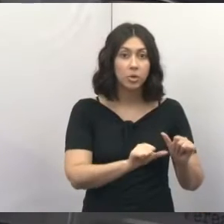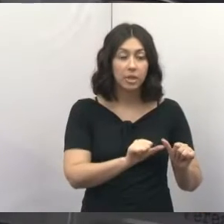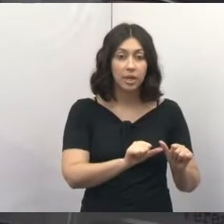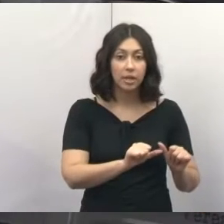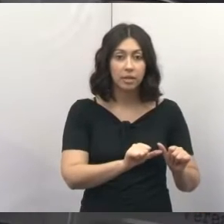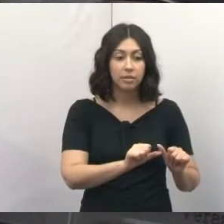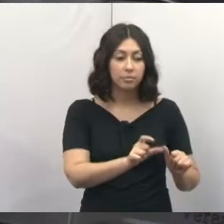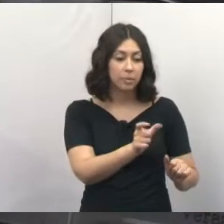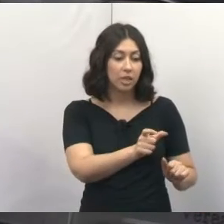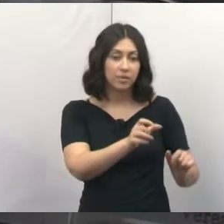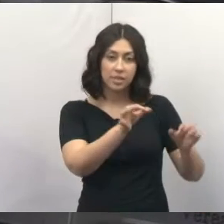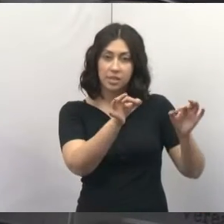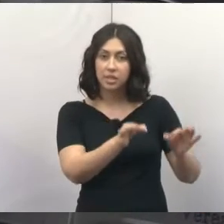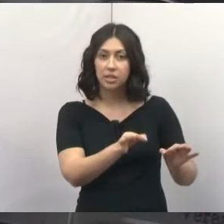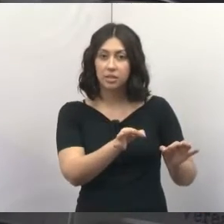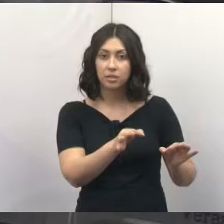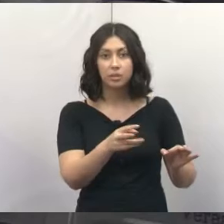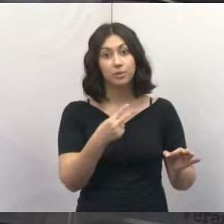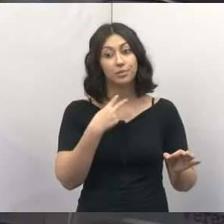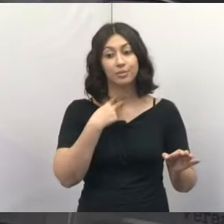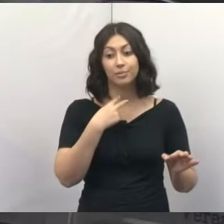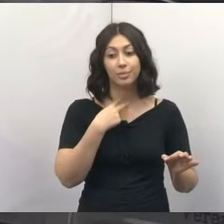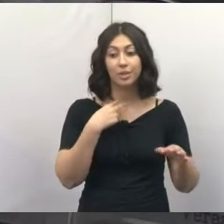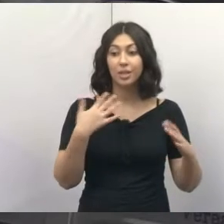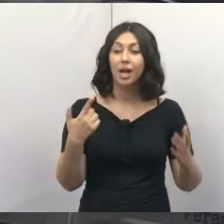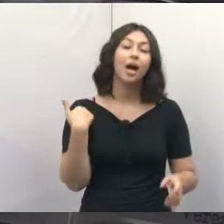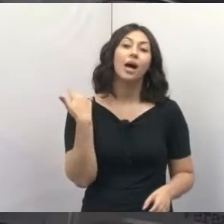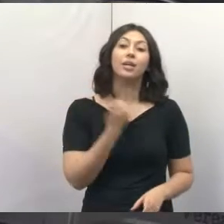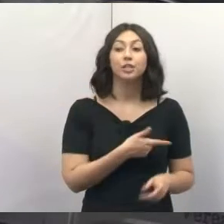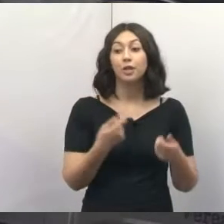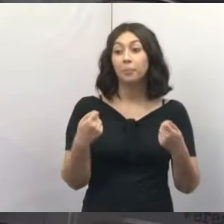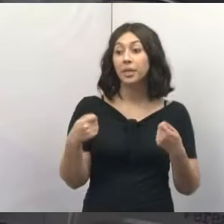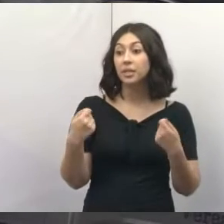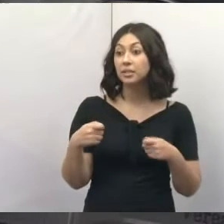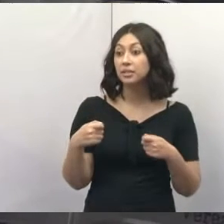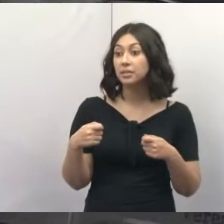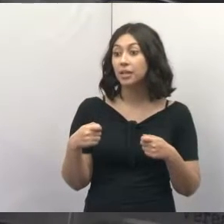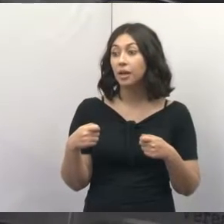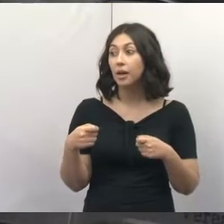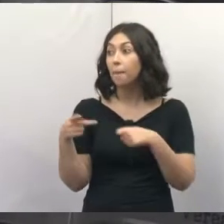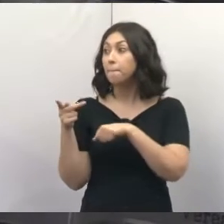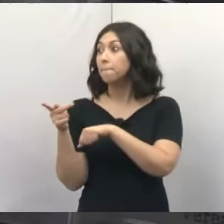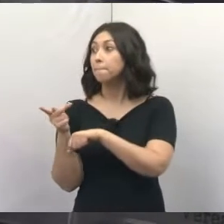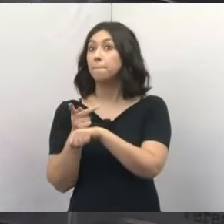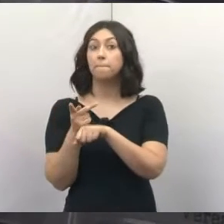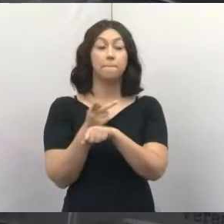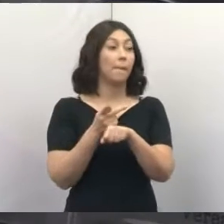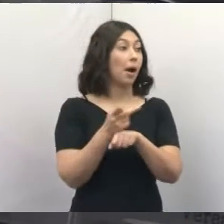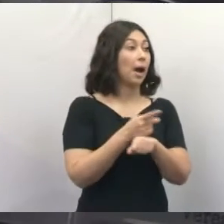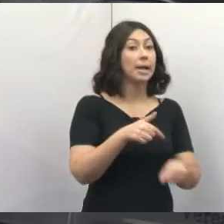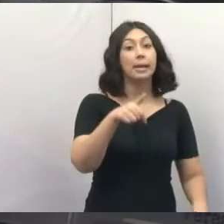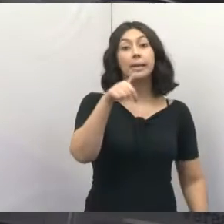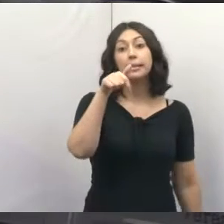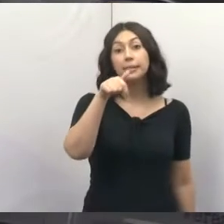isso. Então eu entrei aqui, nós vamos ter que ficar correndo atrás de 7 vereadores,